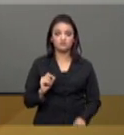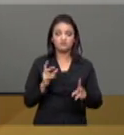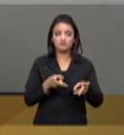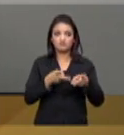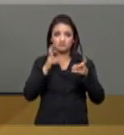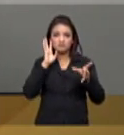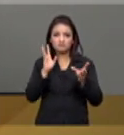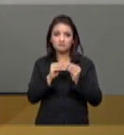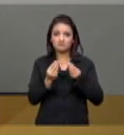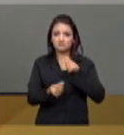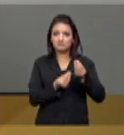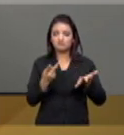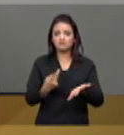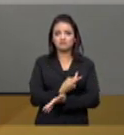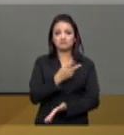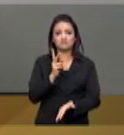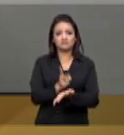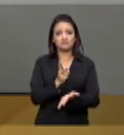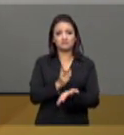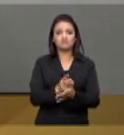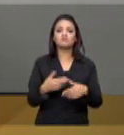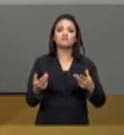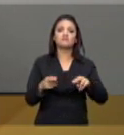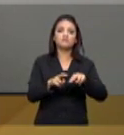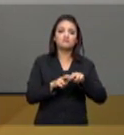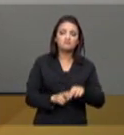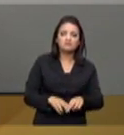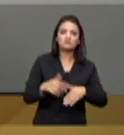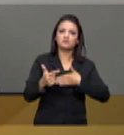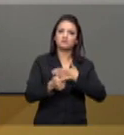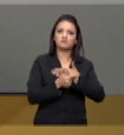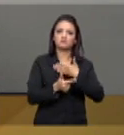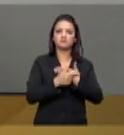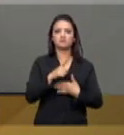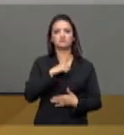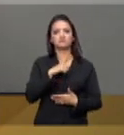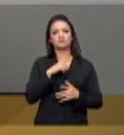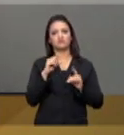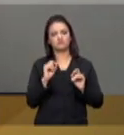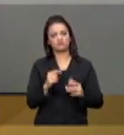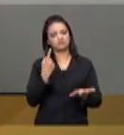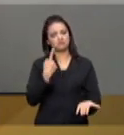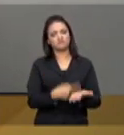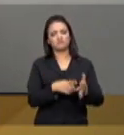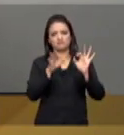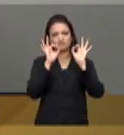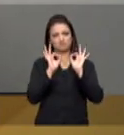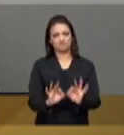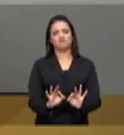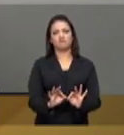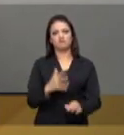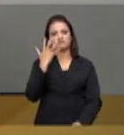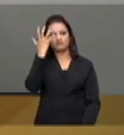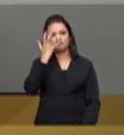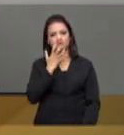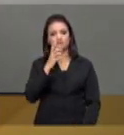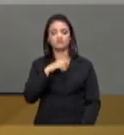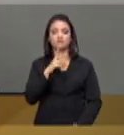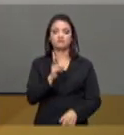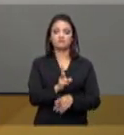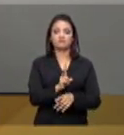realidade. STF julga constitucional e de inclusão do ICMS na base de cálculo do PIS/COFINS é inconstitucional. Na preservação